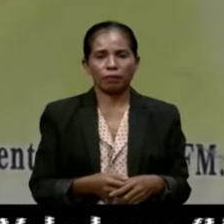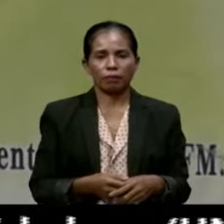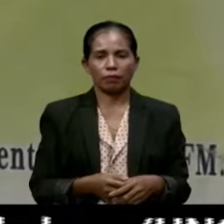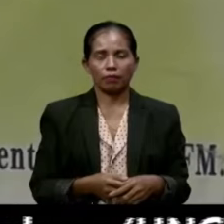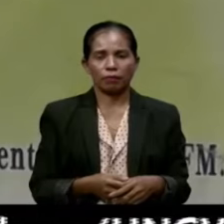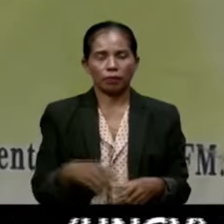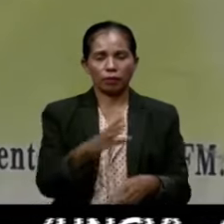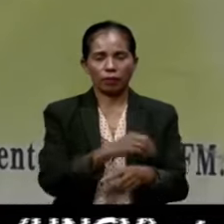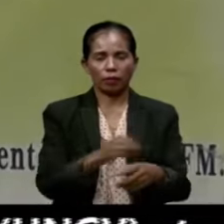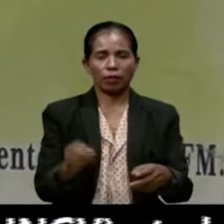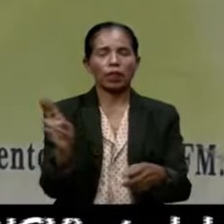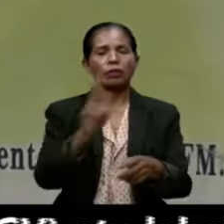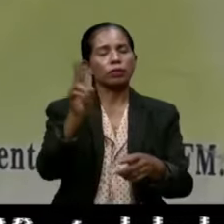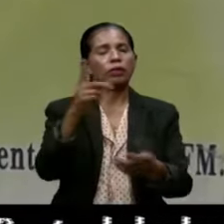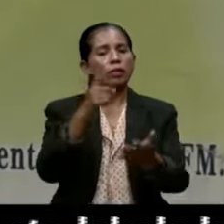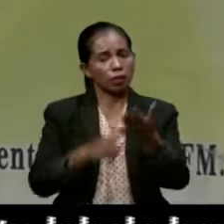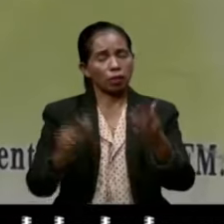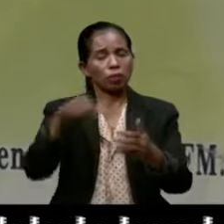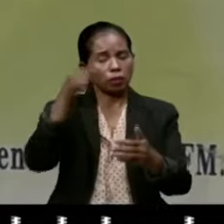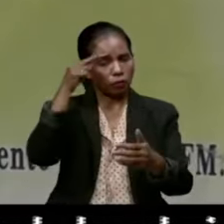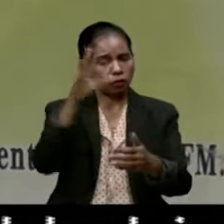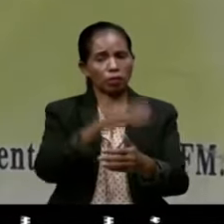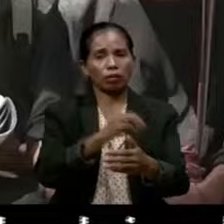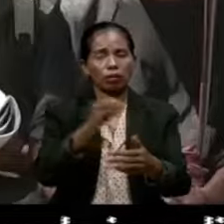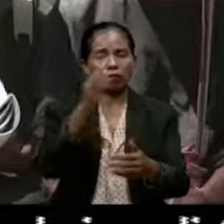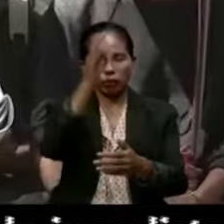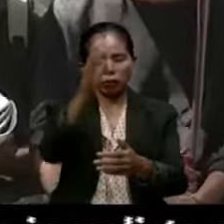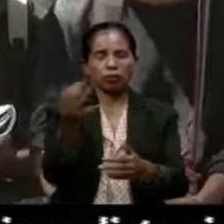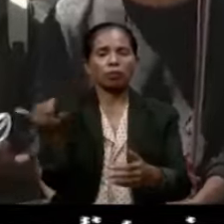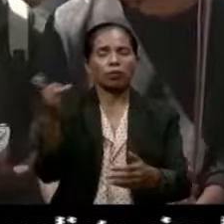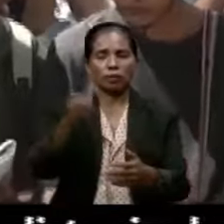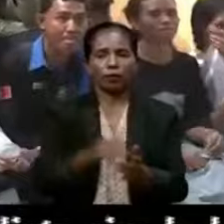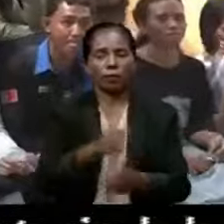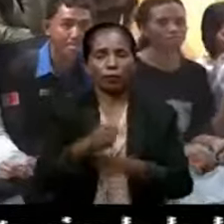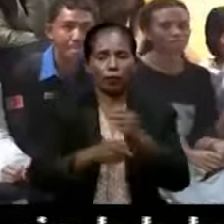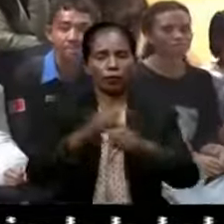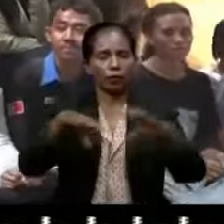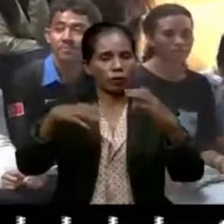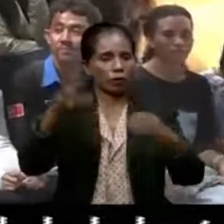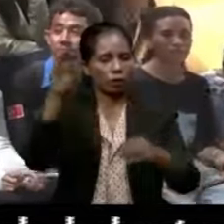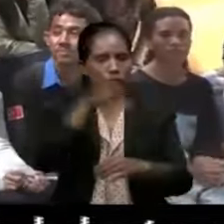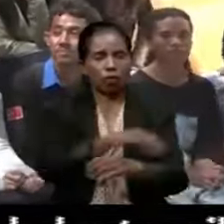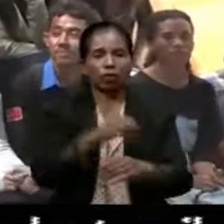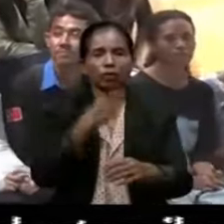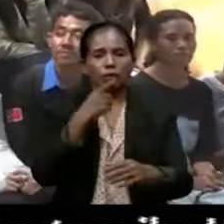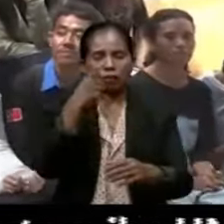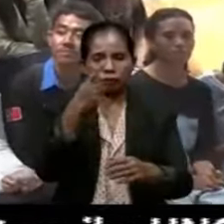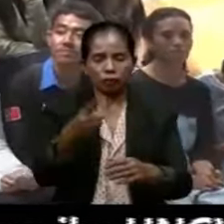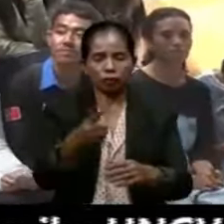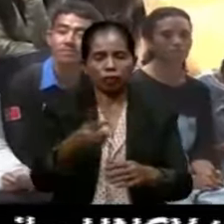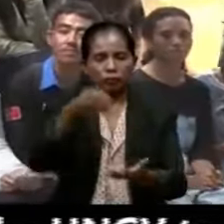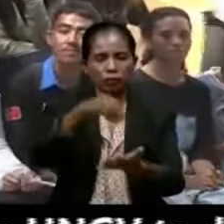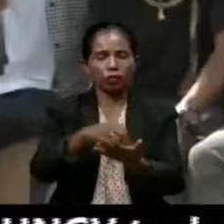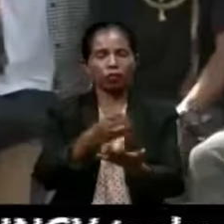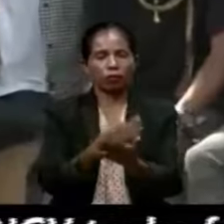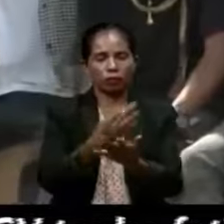mas niamos da aproveita saída ma governo ndiak babe futuro basirania tinang ne conselho administração fundo de desenvolvimento capital humano prevê ona